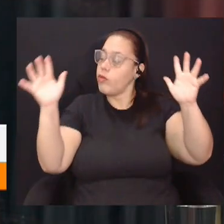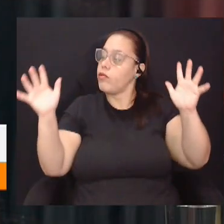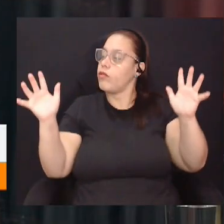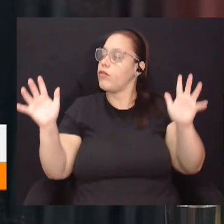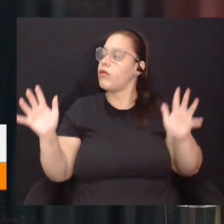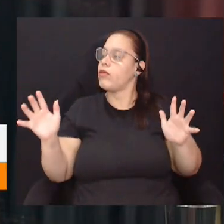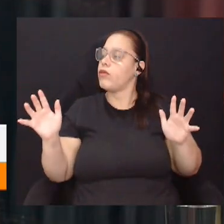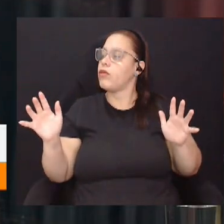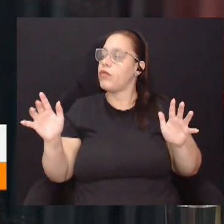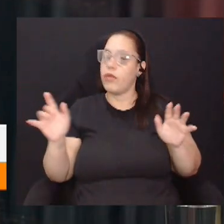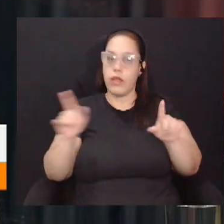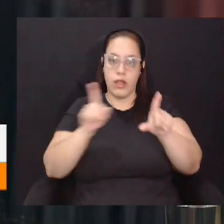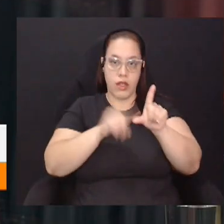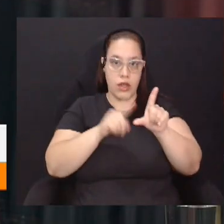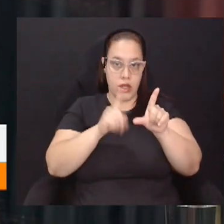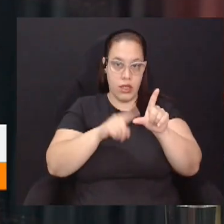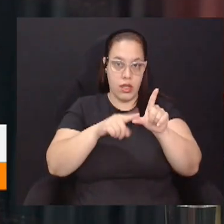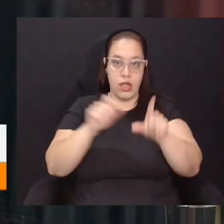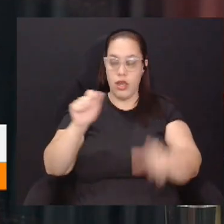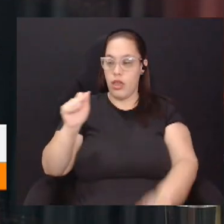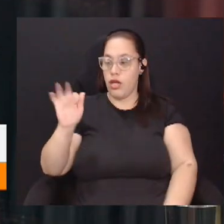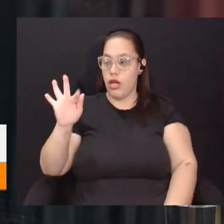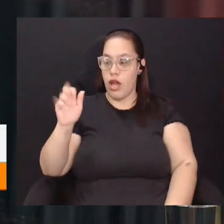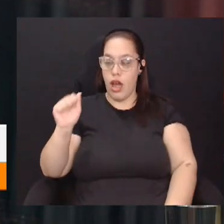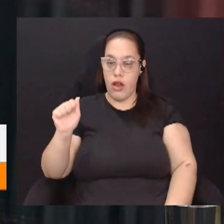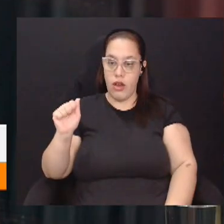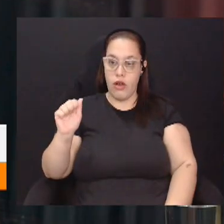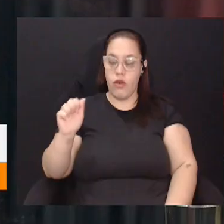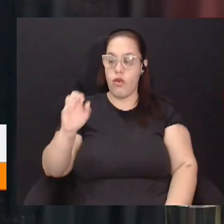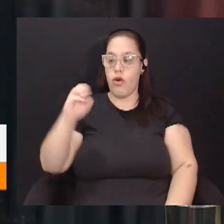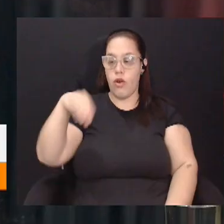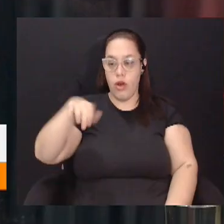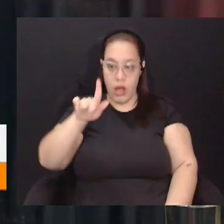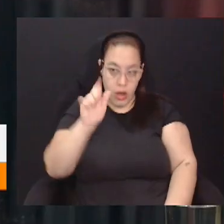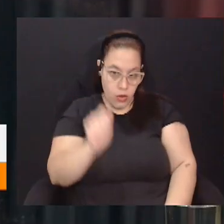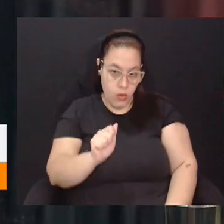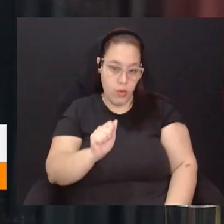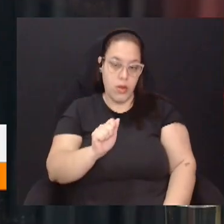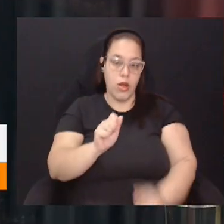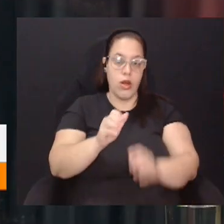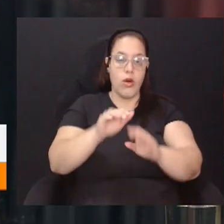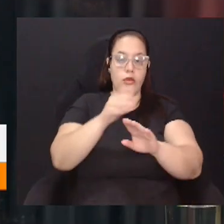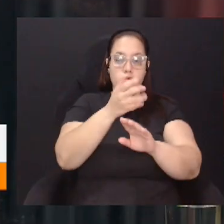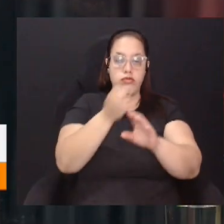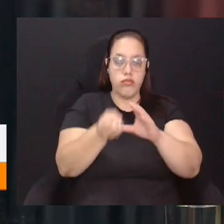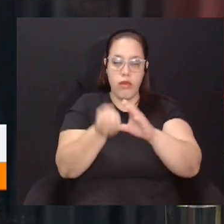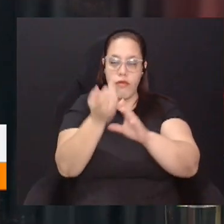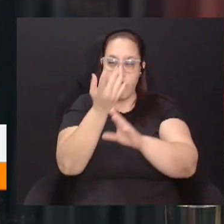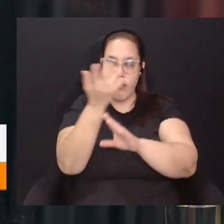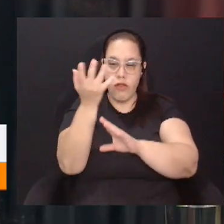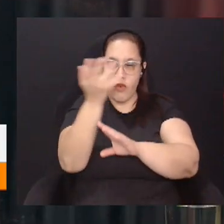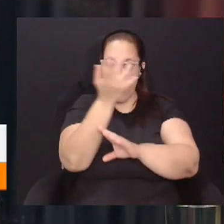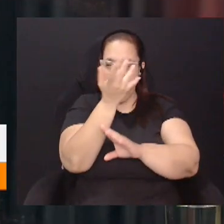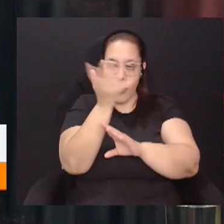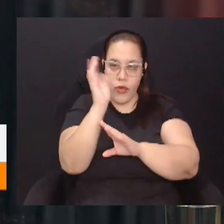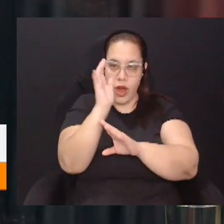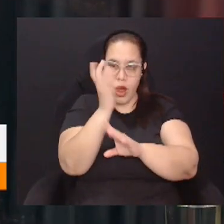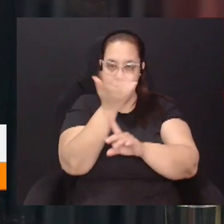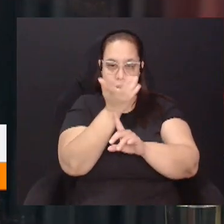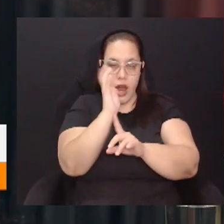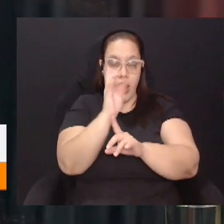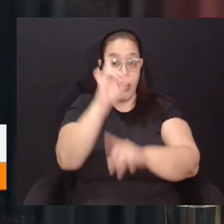letras alfa, ômega, uma vela, ou seja, iluminando aquele dia que é o dia